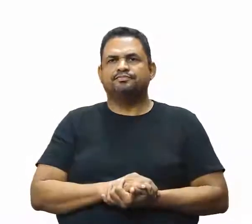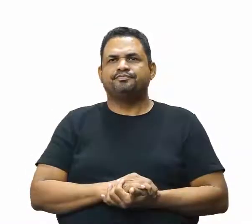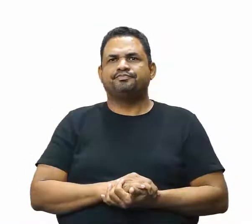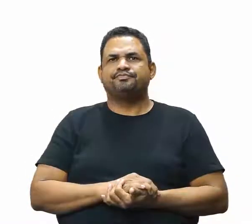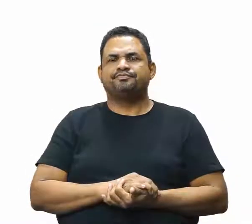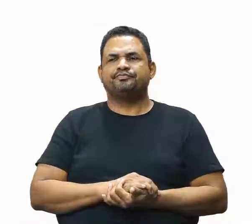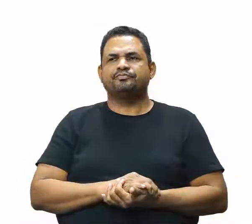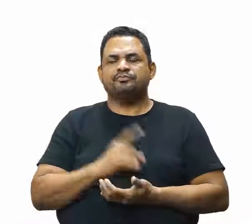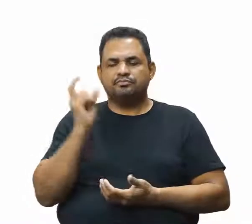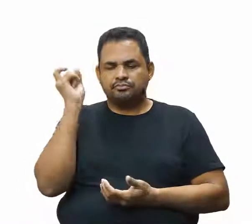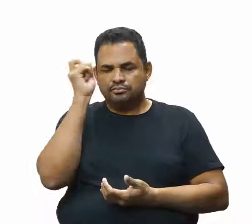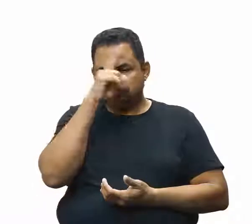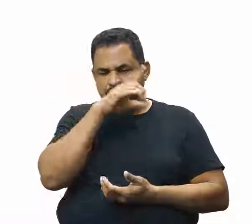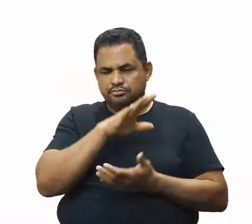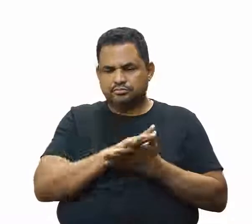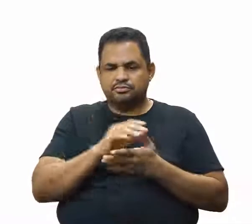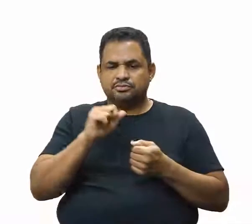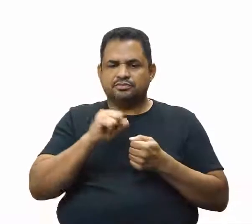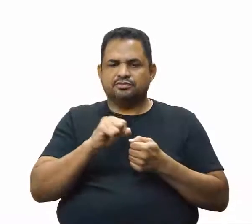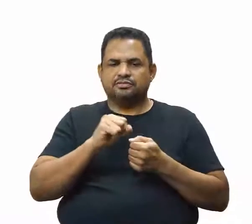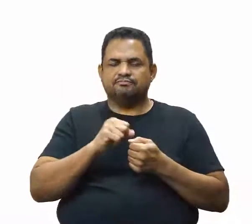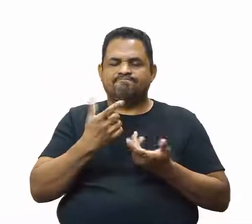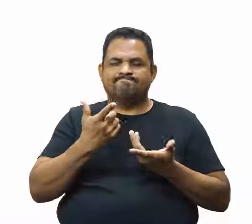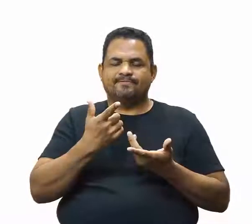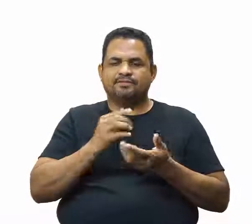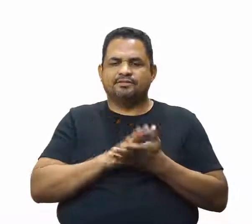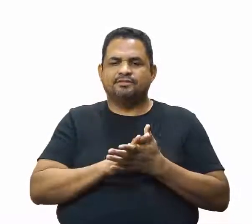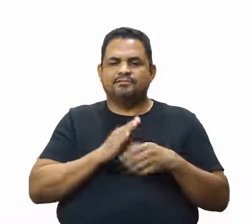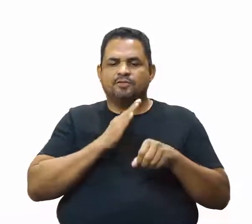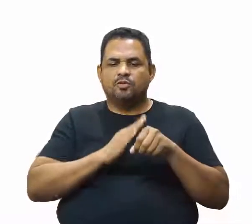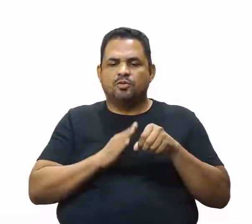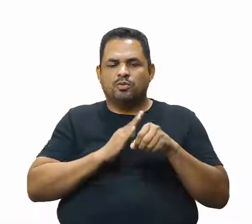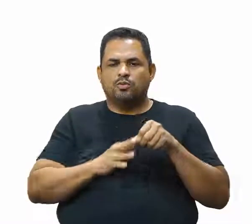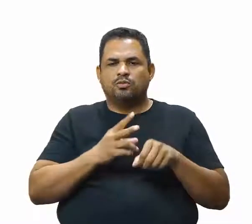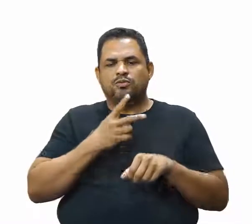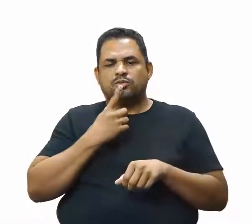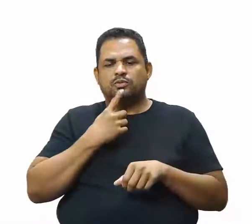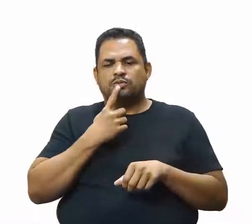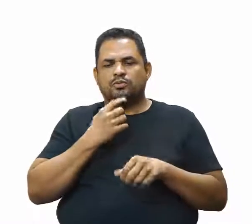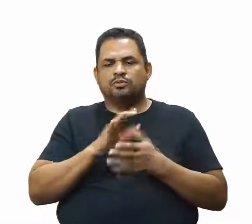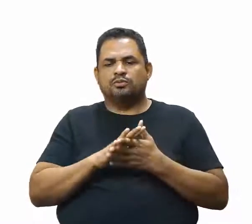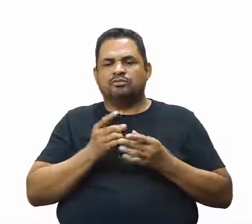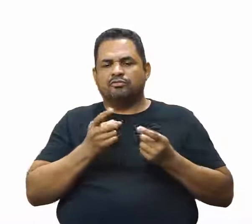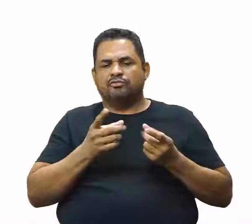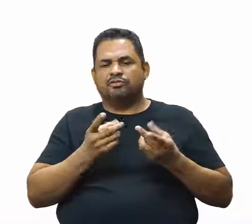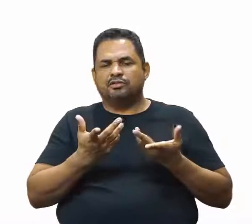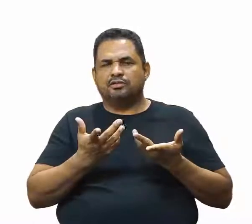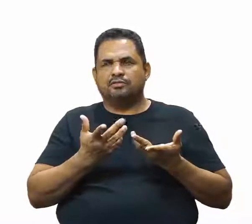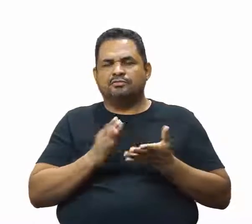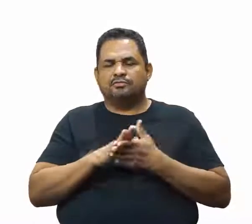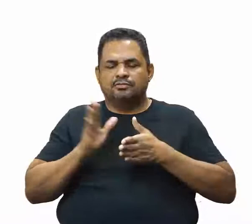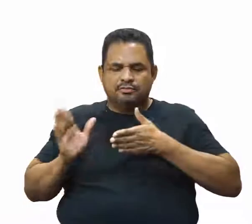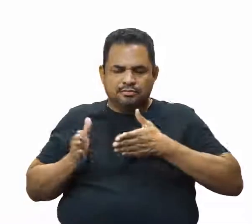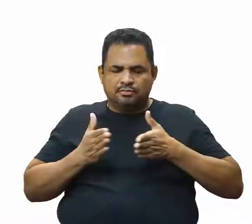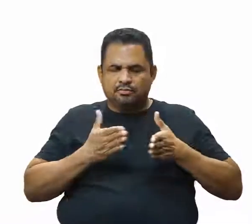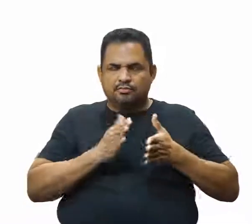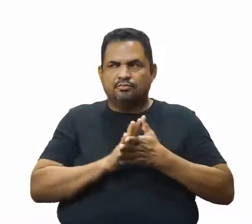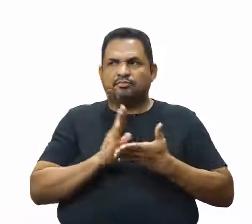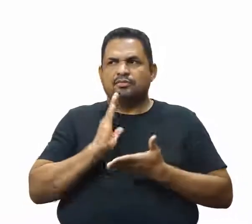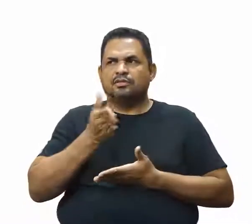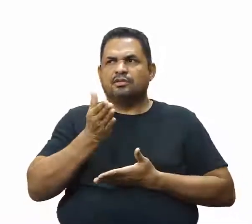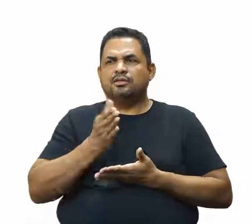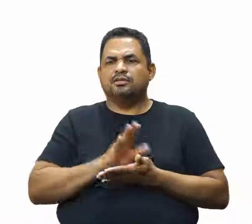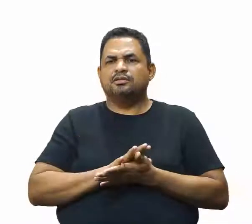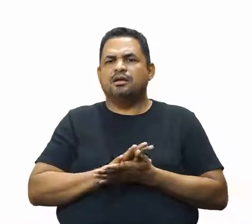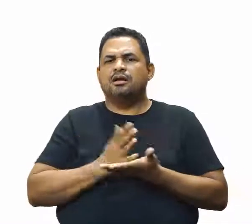É muito difícil fazer isso com tomate, né? Vender o tomate processado já o processo de